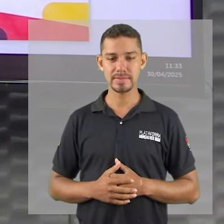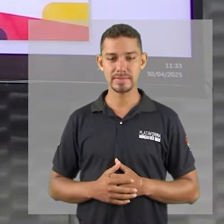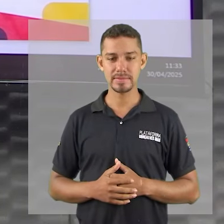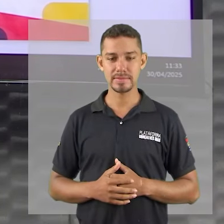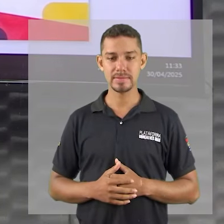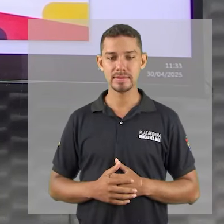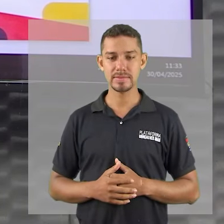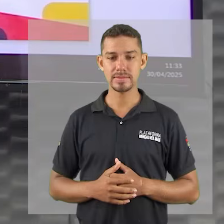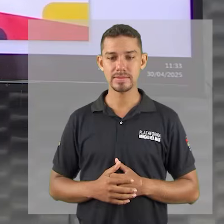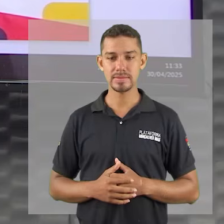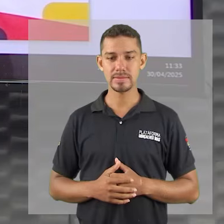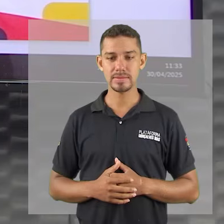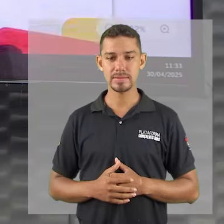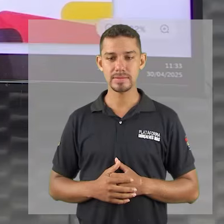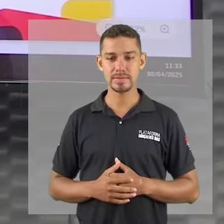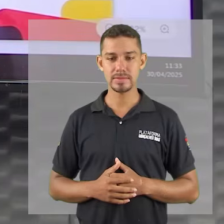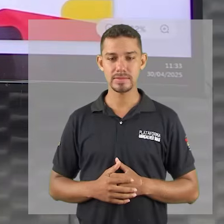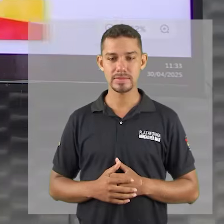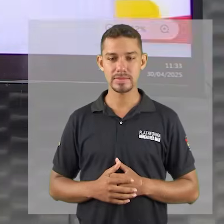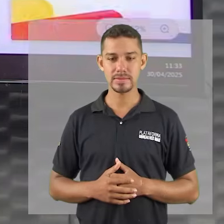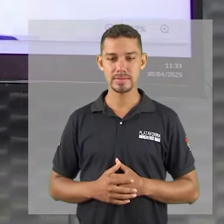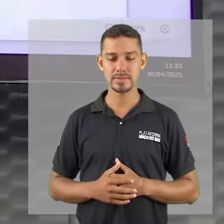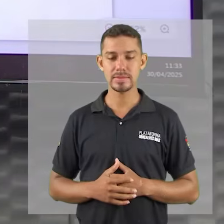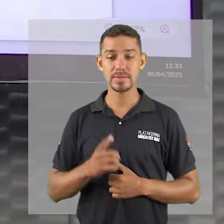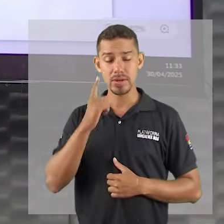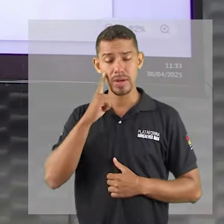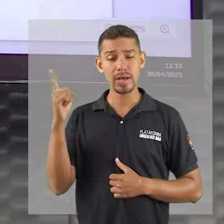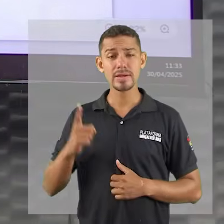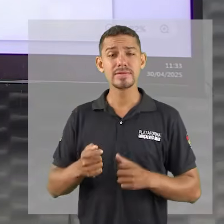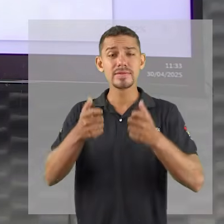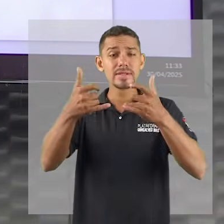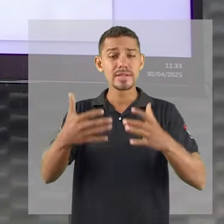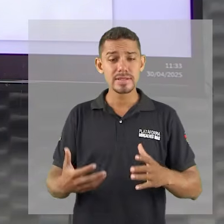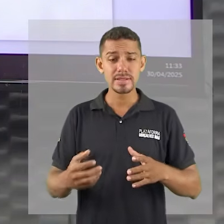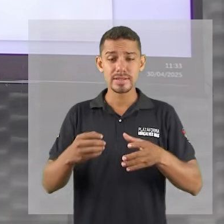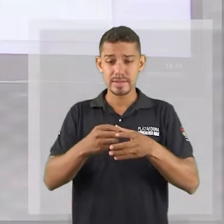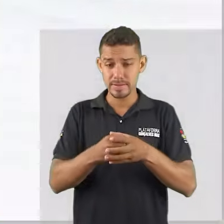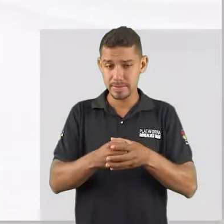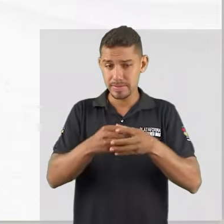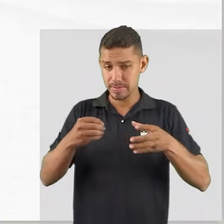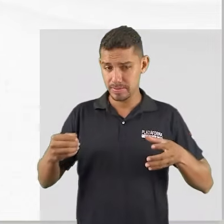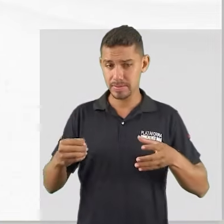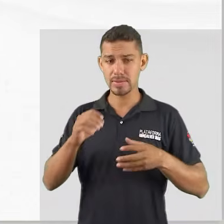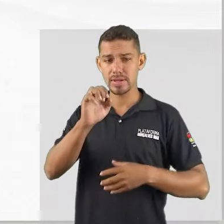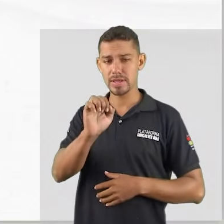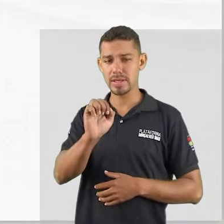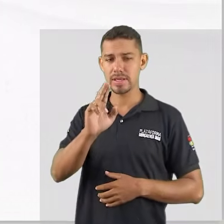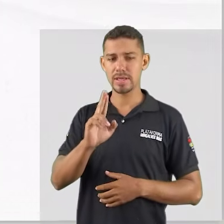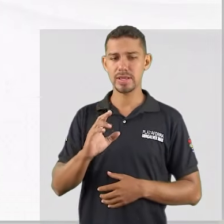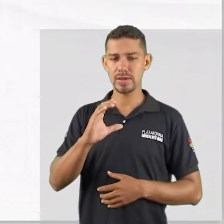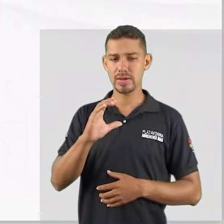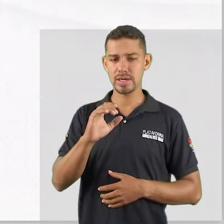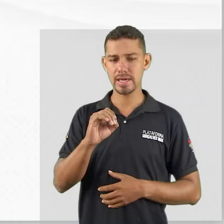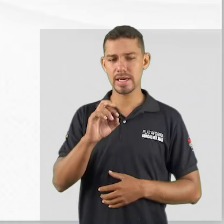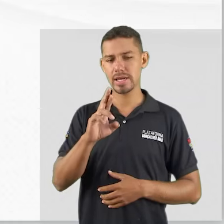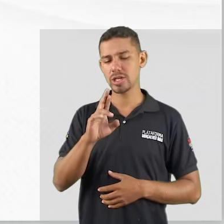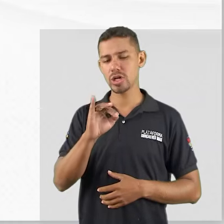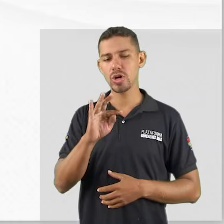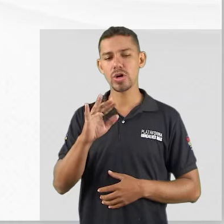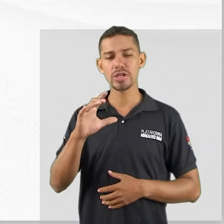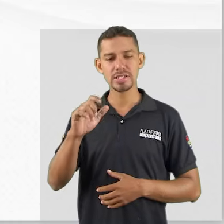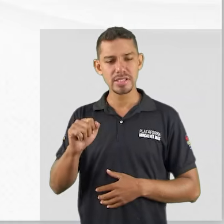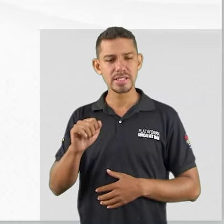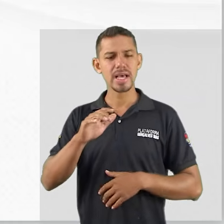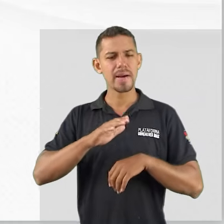tá? Das nossas células, que é, no caso, então, das células eucarióticas, tá? Lembrando que são as células um pouquinho